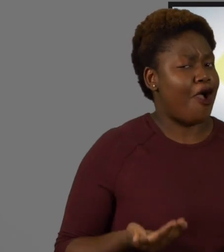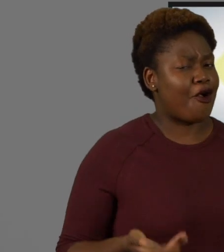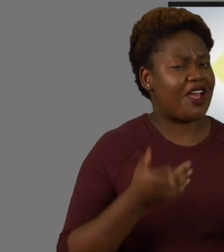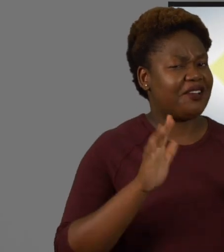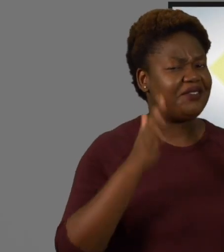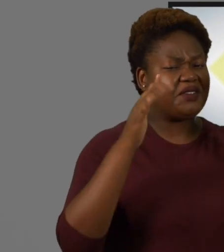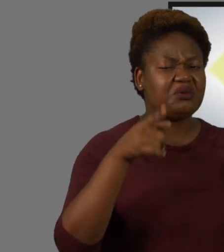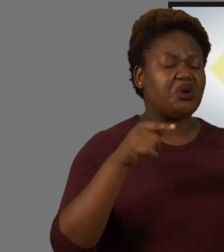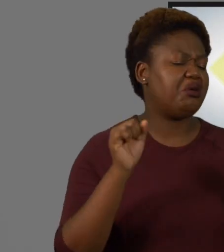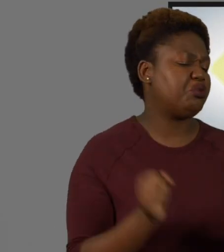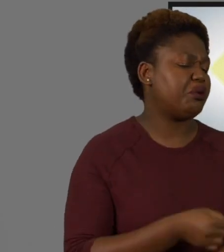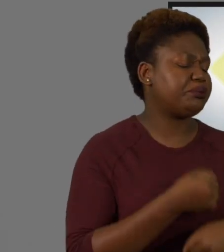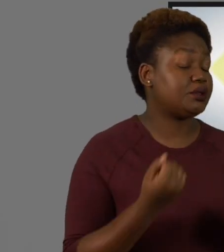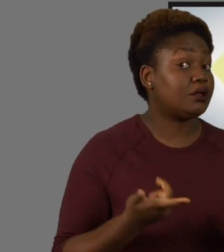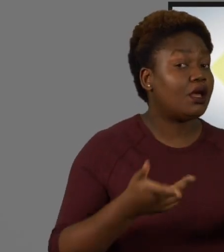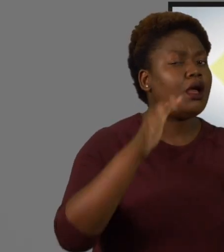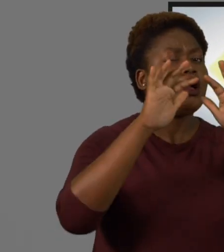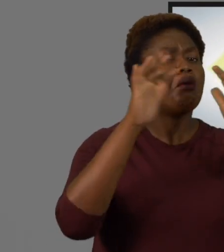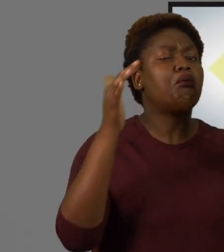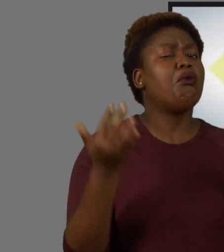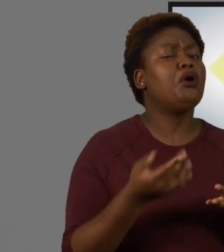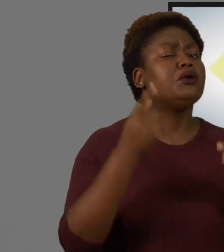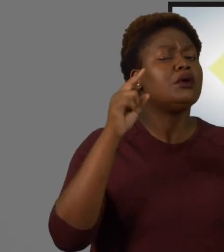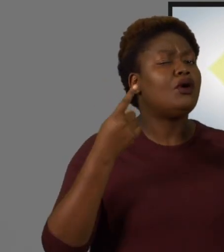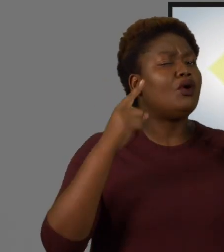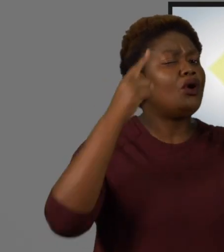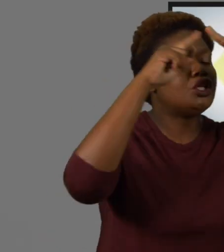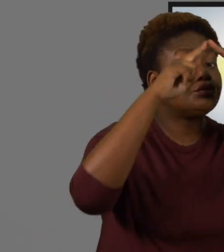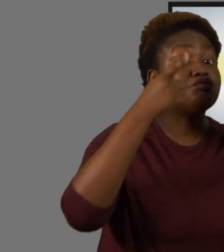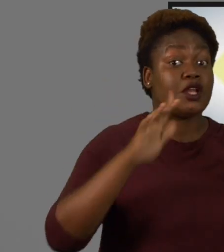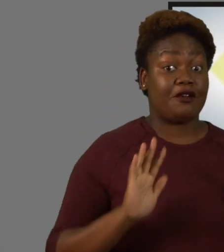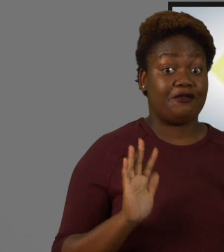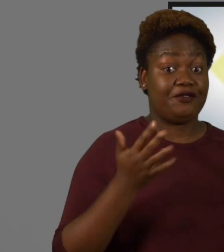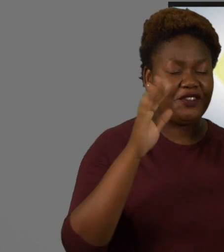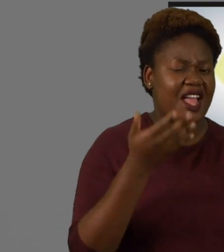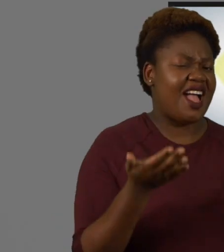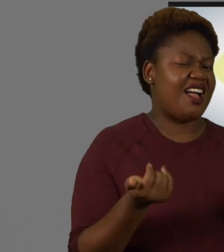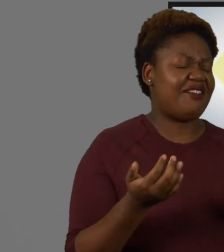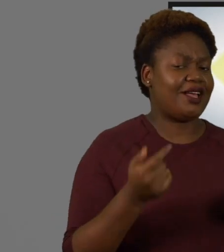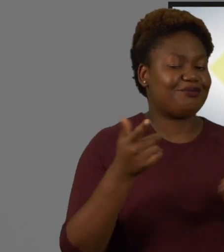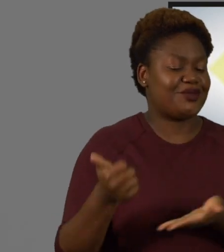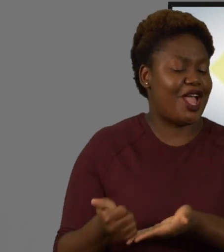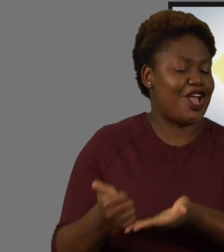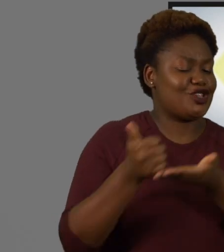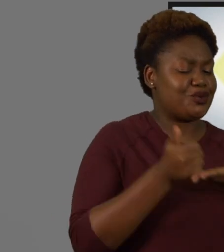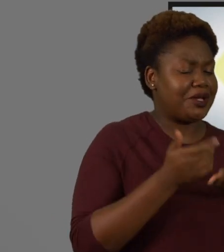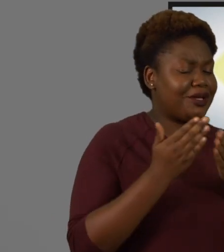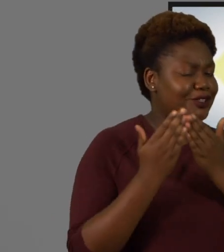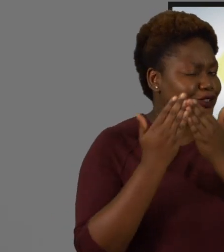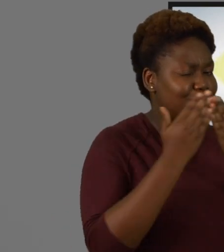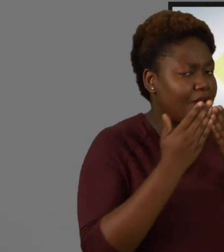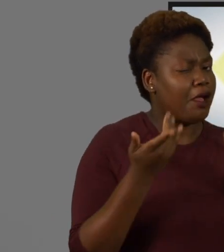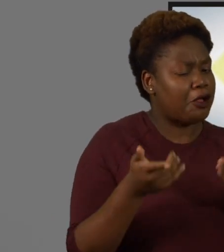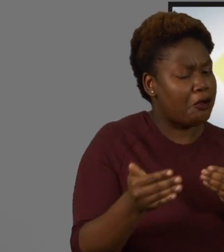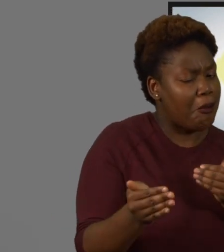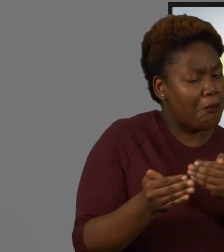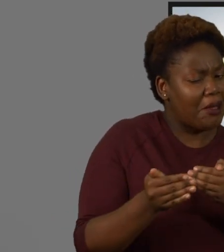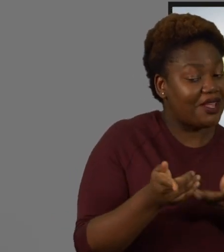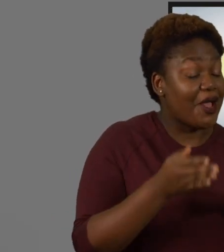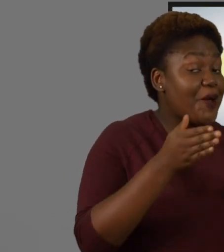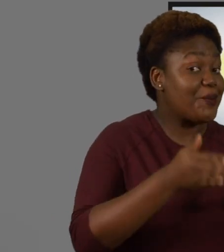Hoje em dia é quase impossível viver sem tecnologia. O mundo digital simplifica a nossa vida. Auxilia nos